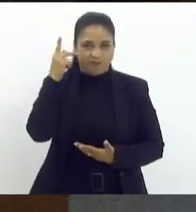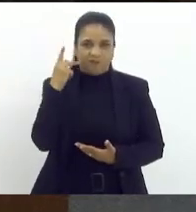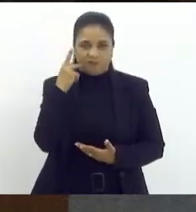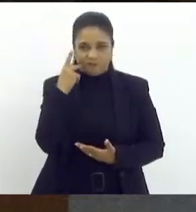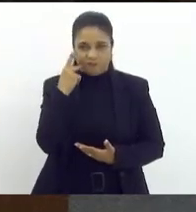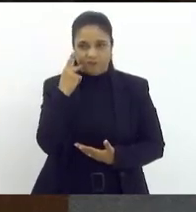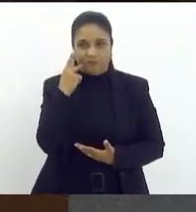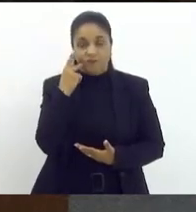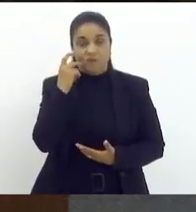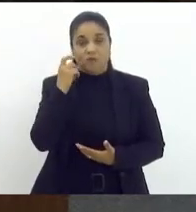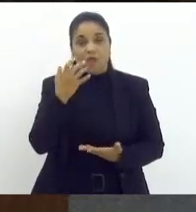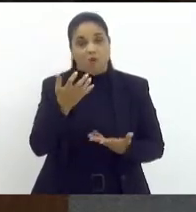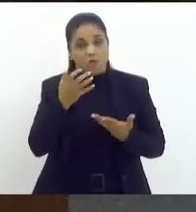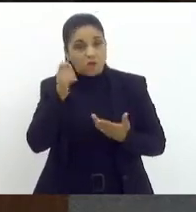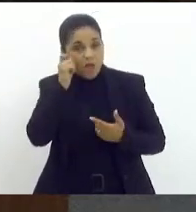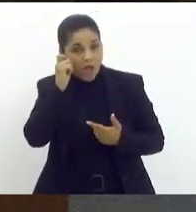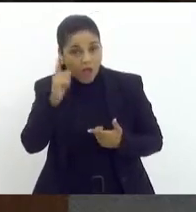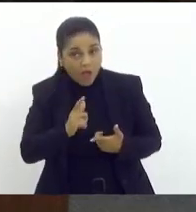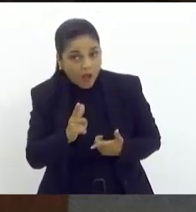alertar